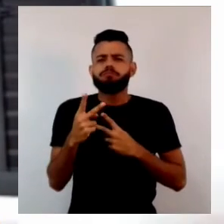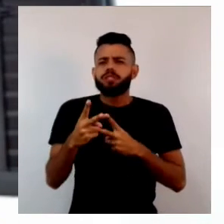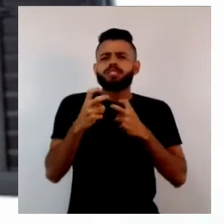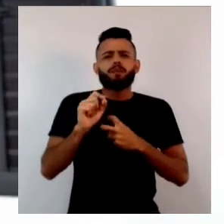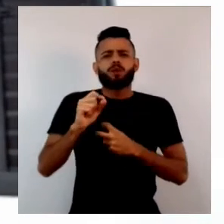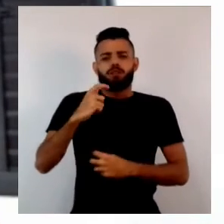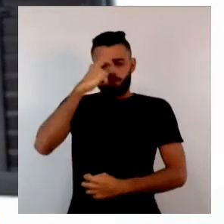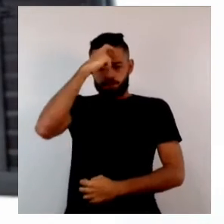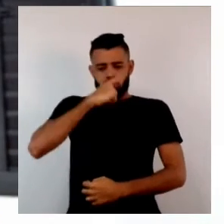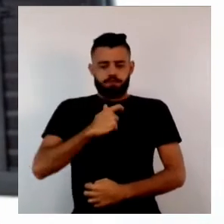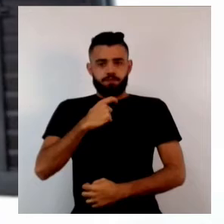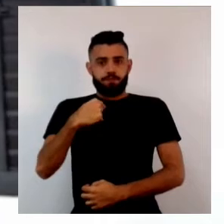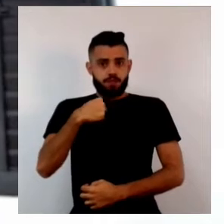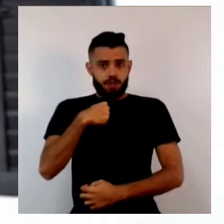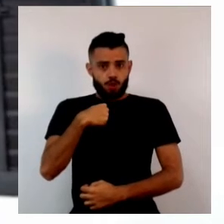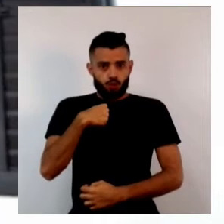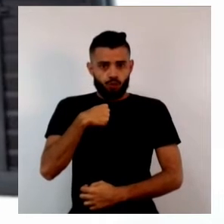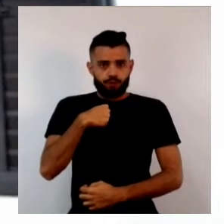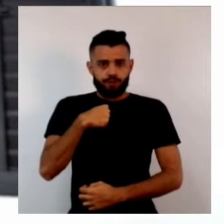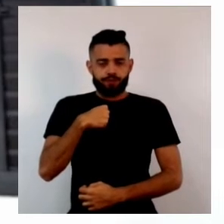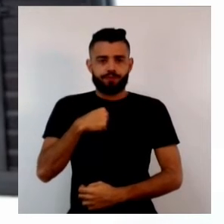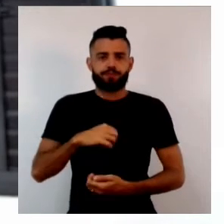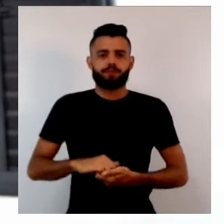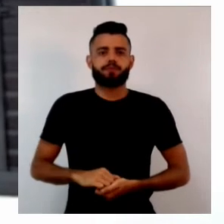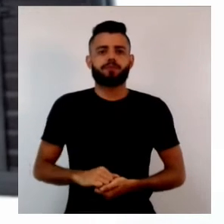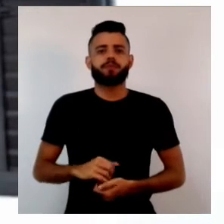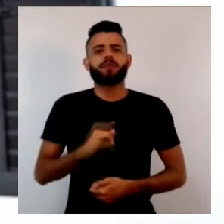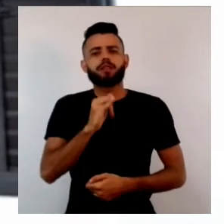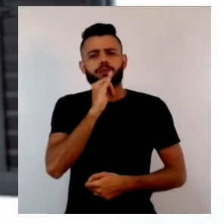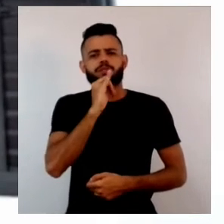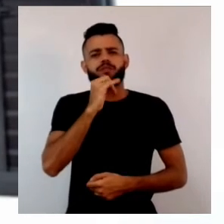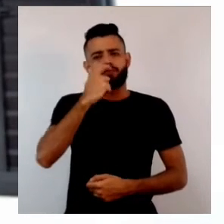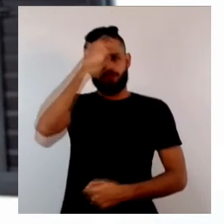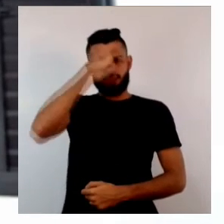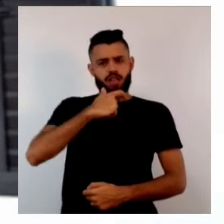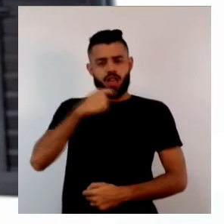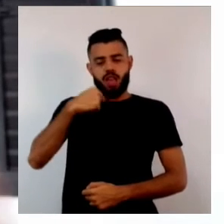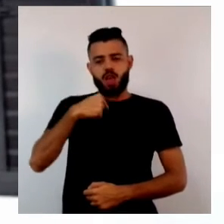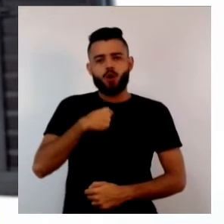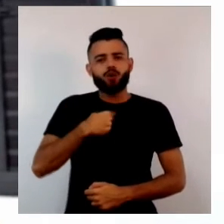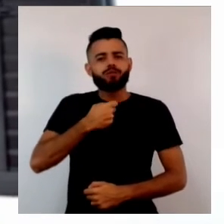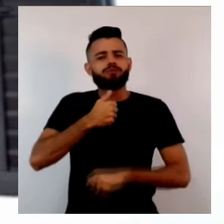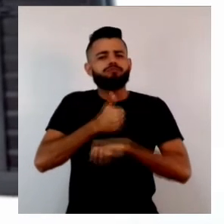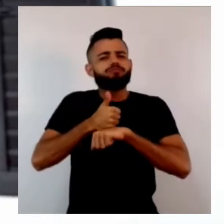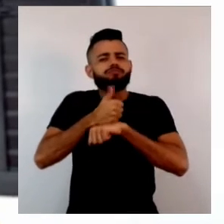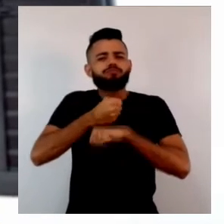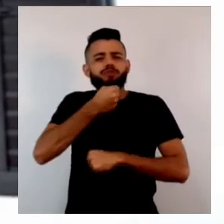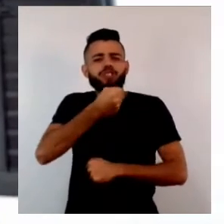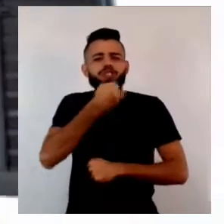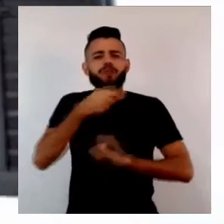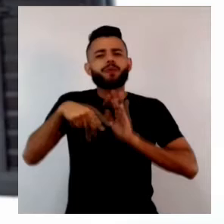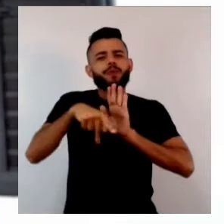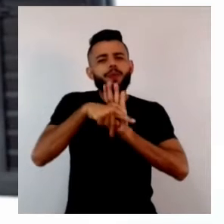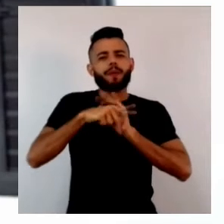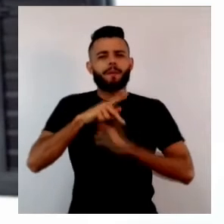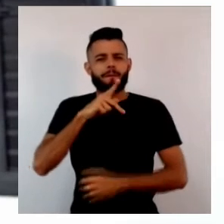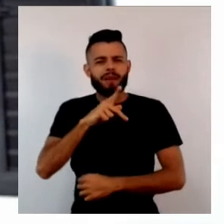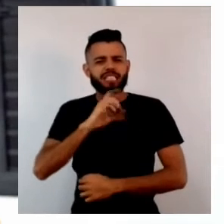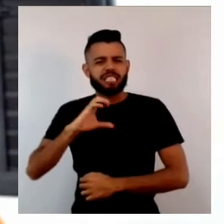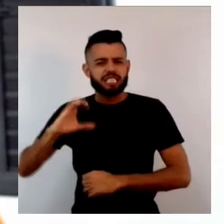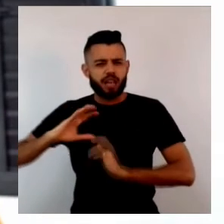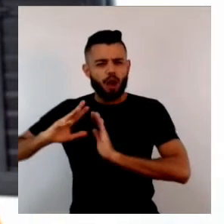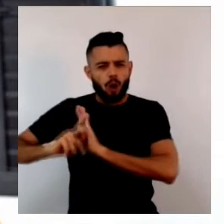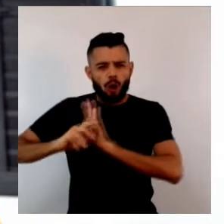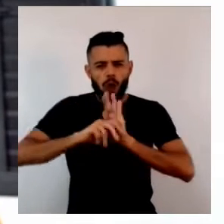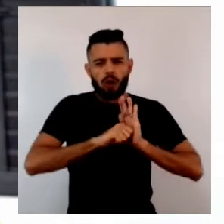sou descrito quase cotidianamente como jornalista do PCC, né, por fazer reportagens que criticam a polícia e tudo mais,